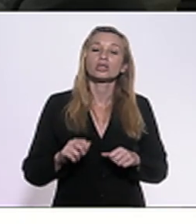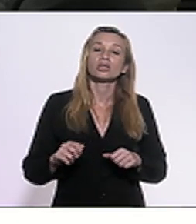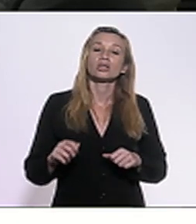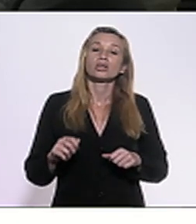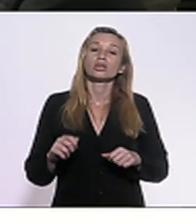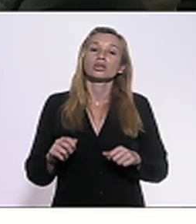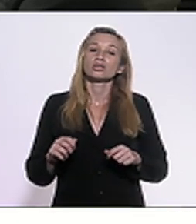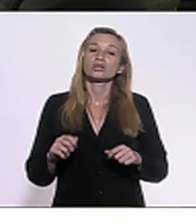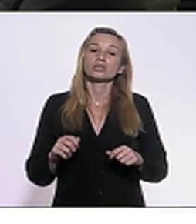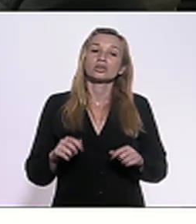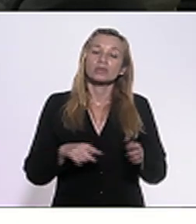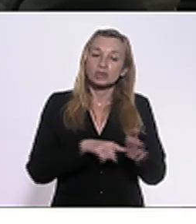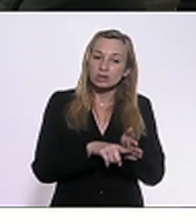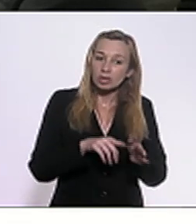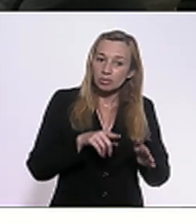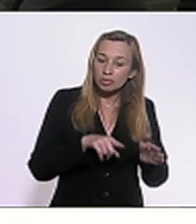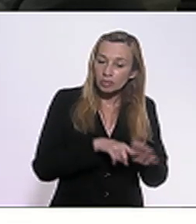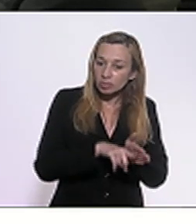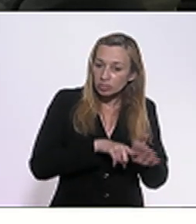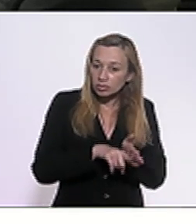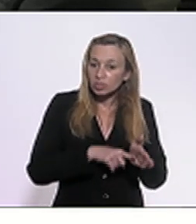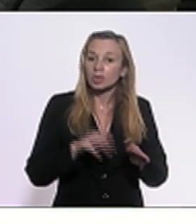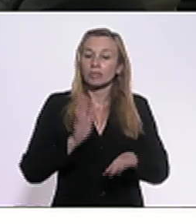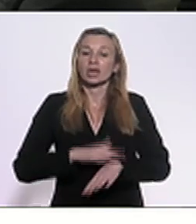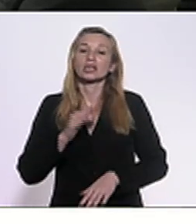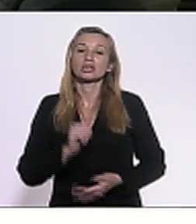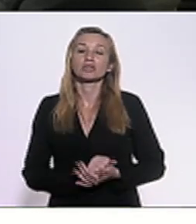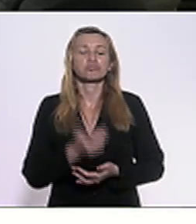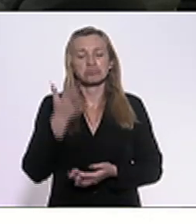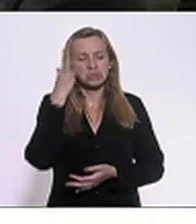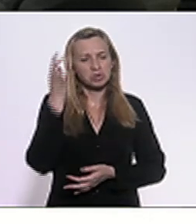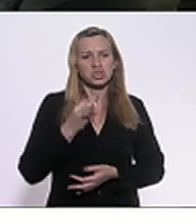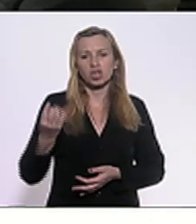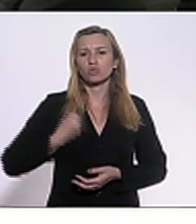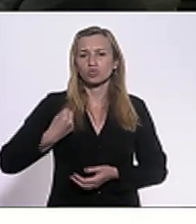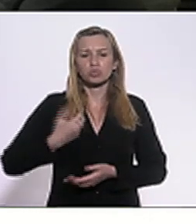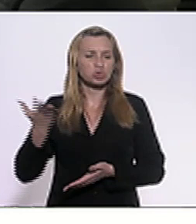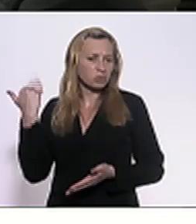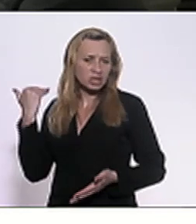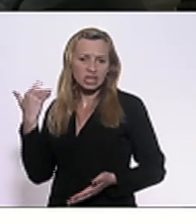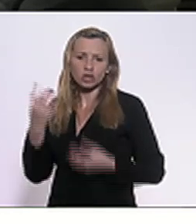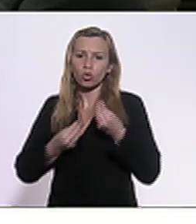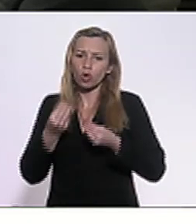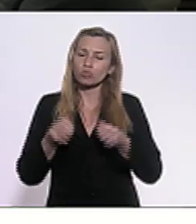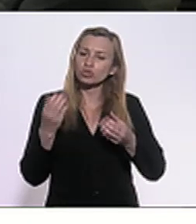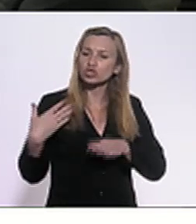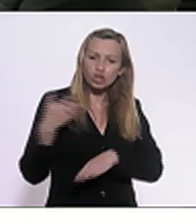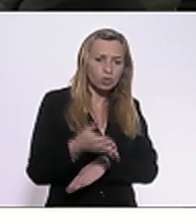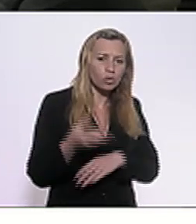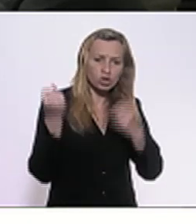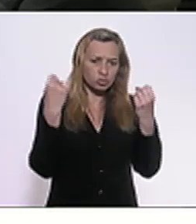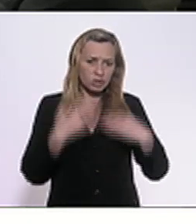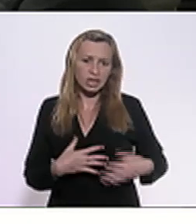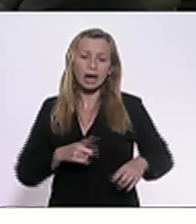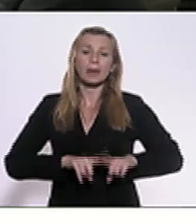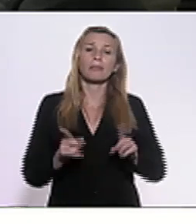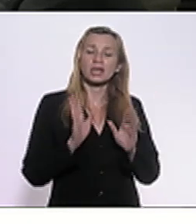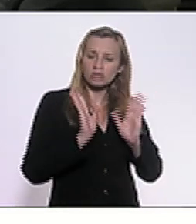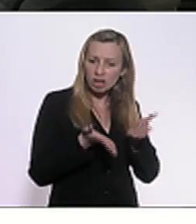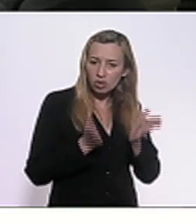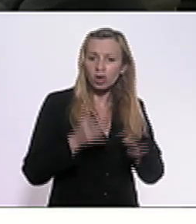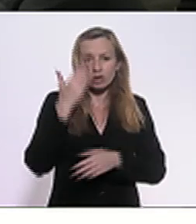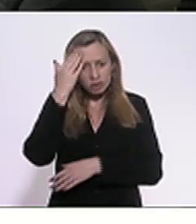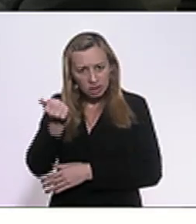com mais qualidade. Então, assim, eu não sei de onde veio o número anterior. O número atual eu sei, consigo explicar de um fluxo de caixa que o Rio Previdência me passa.